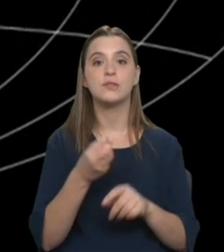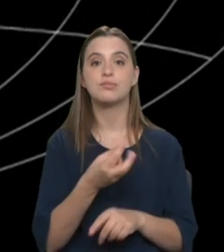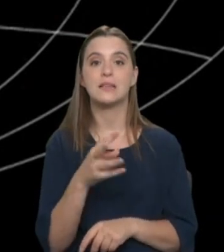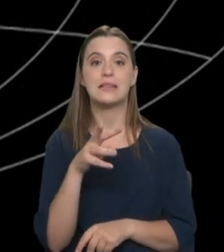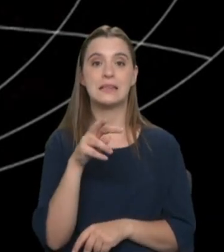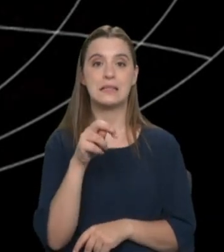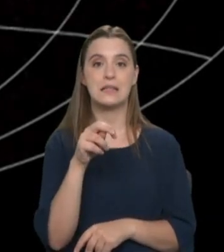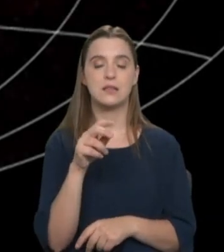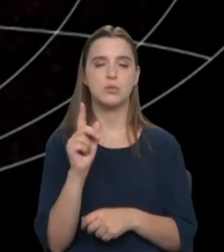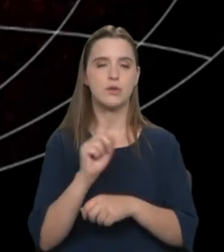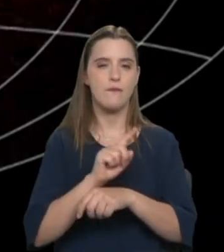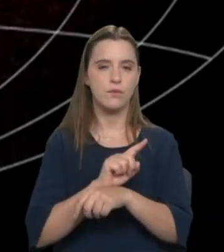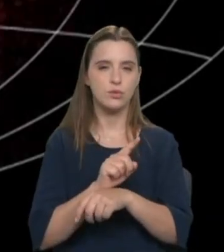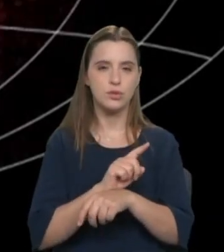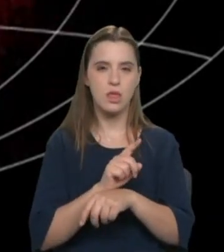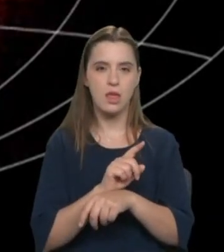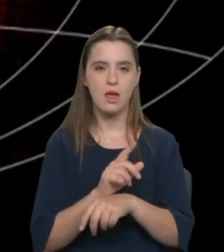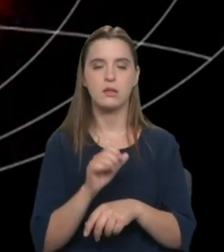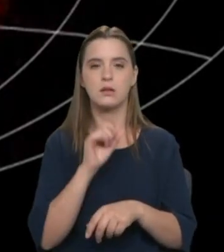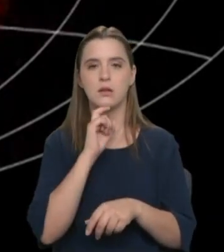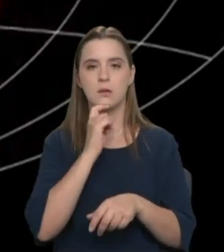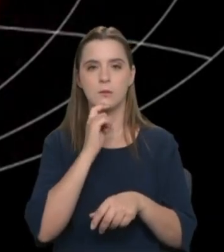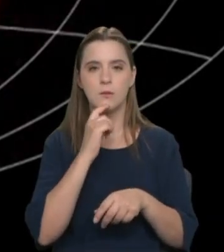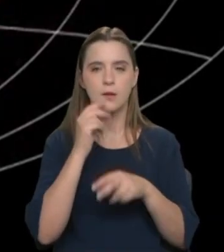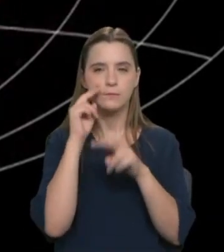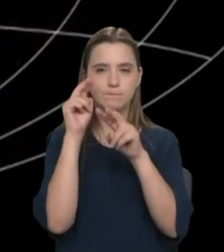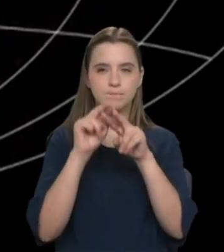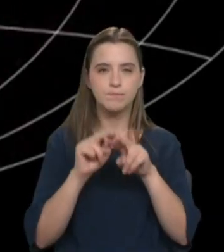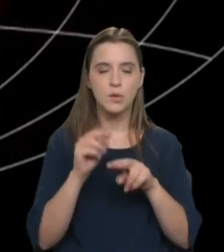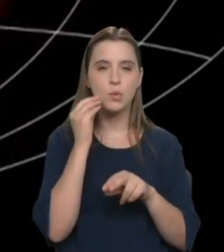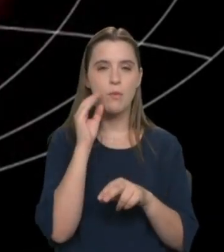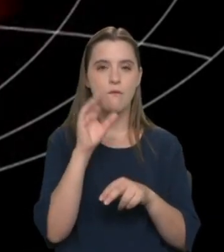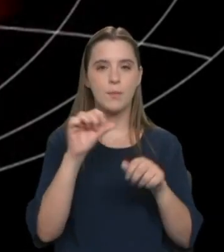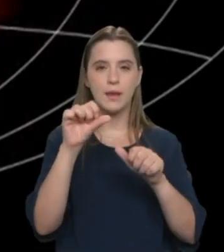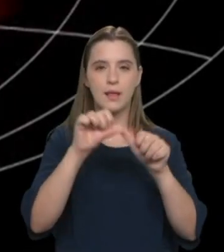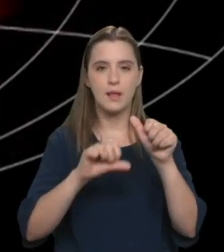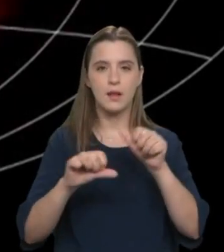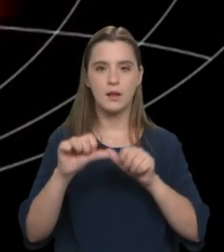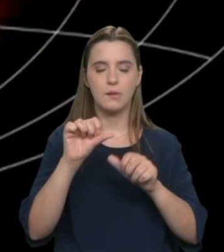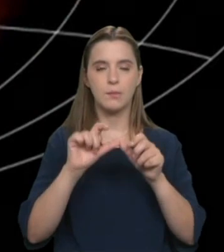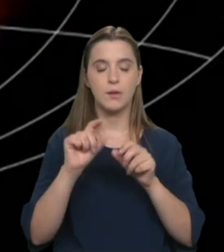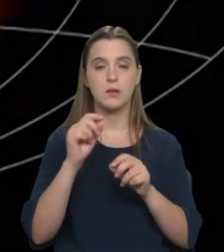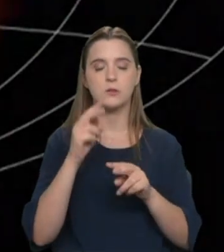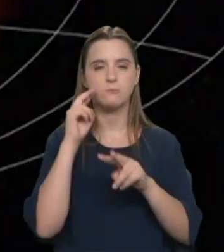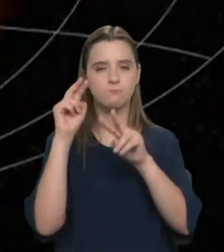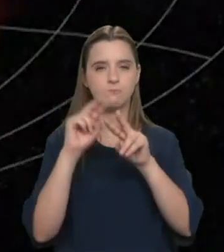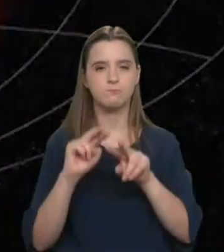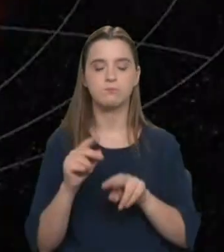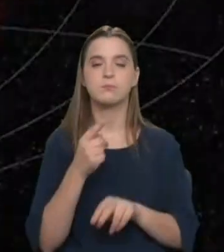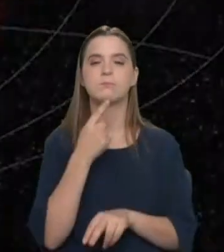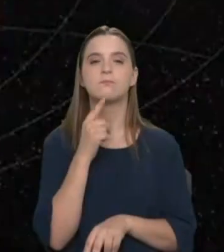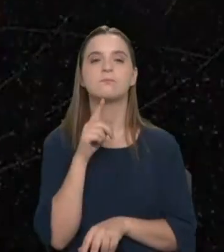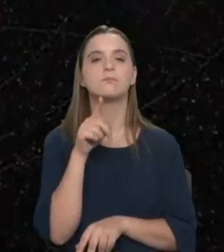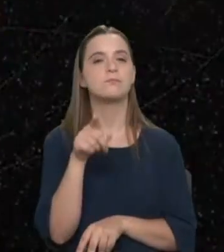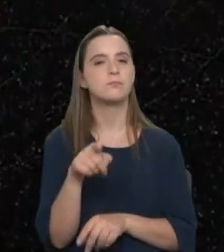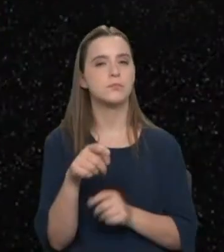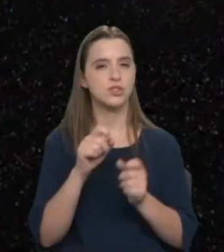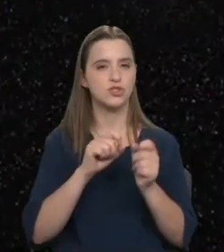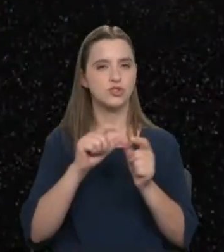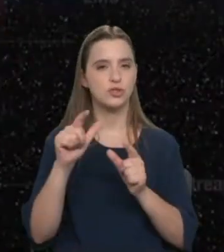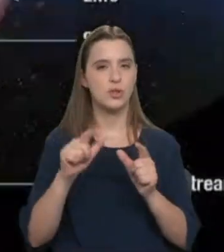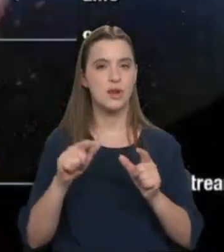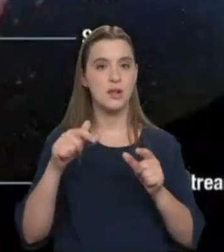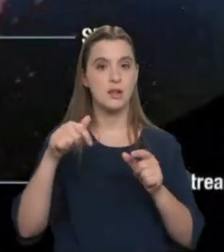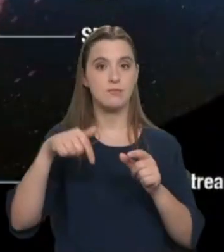velocidades, depois de analisarem as suas assinaturas químicas, conseguiram perceber que aquelas estrelas não nasceram na nossa Via